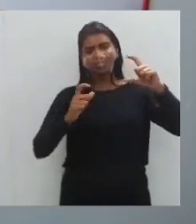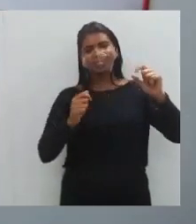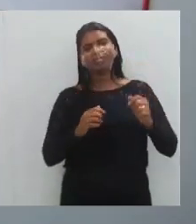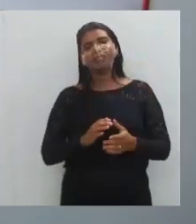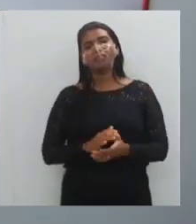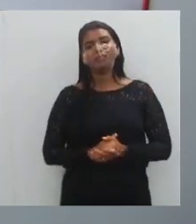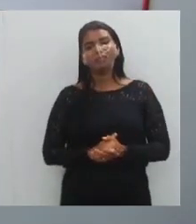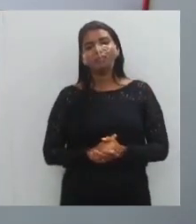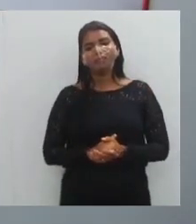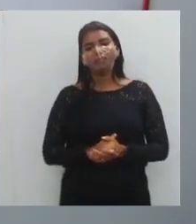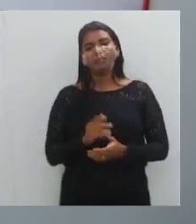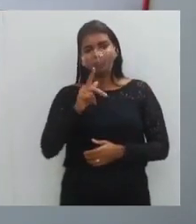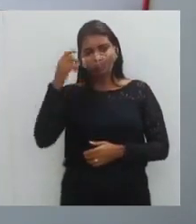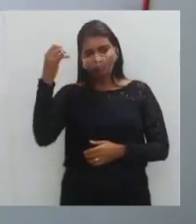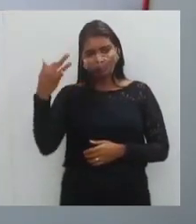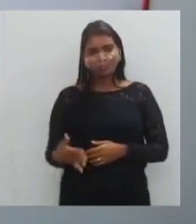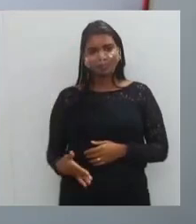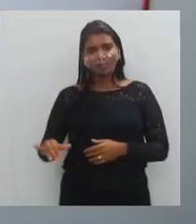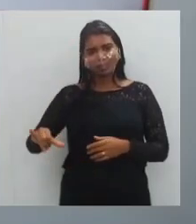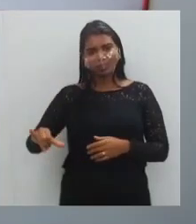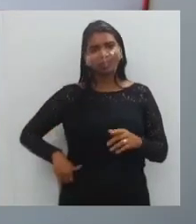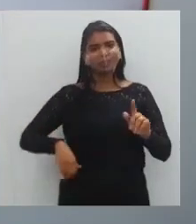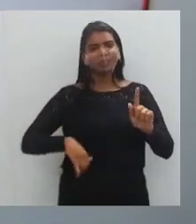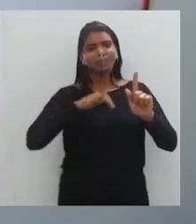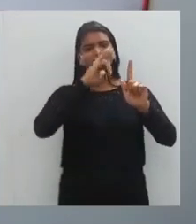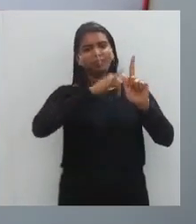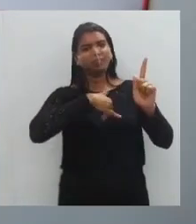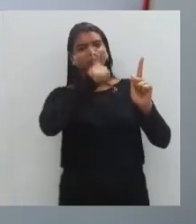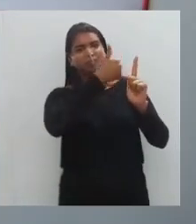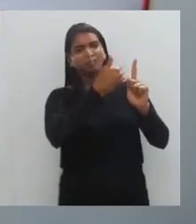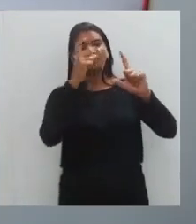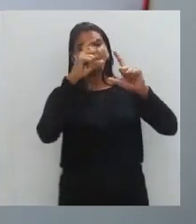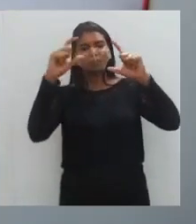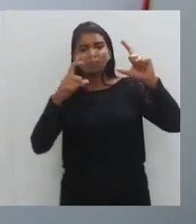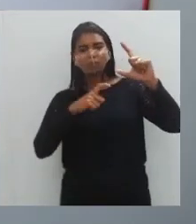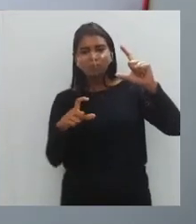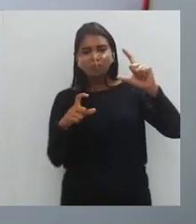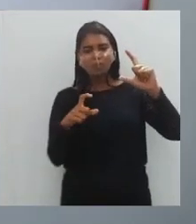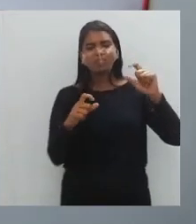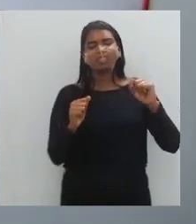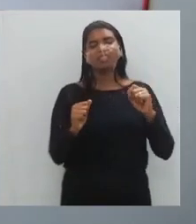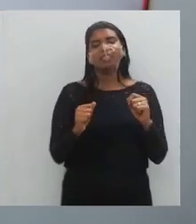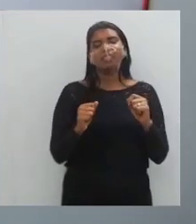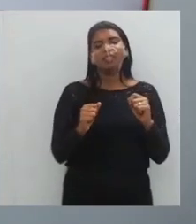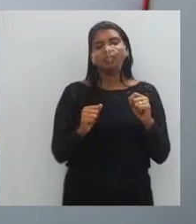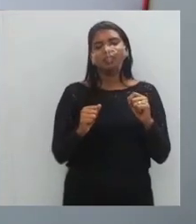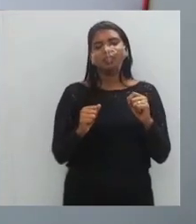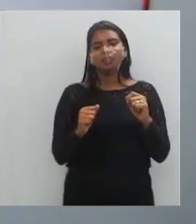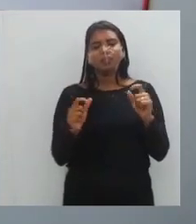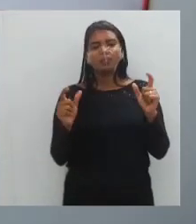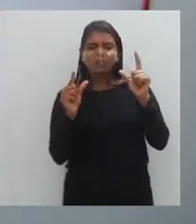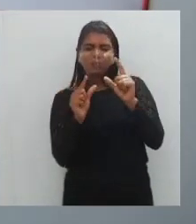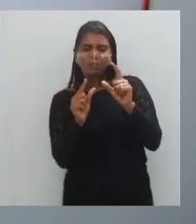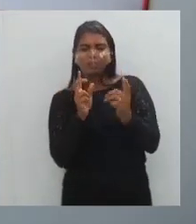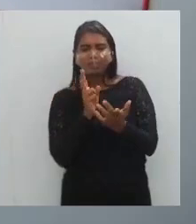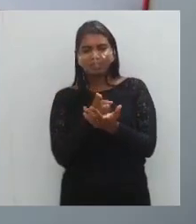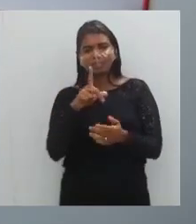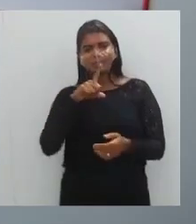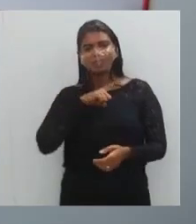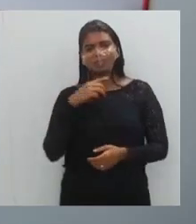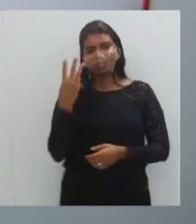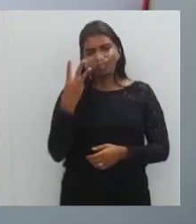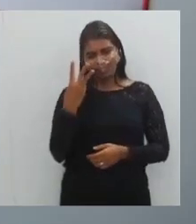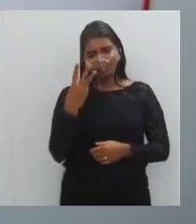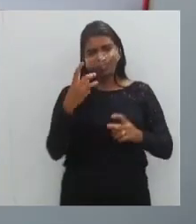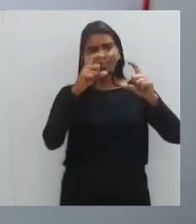as tirinhas, ela é uma história em quadrinho, só que de menor extensão. Nós temos sempre o quê?